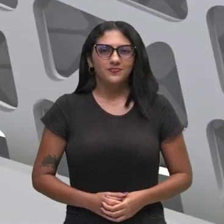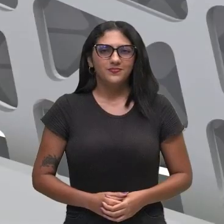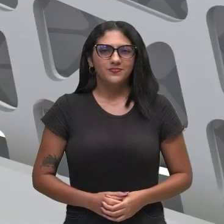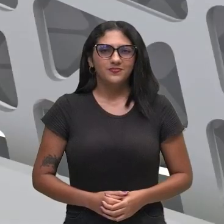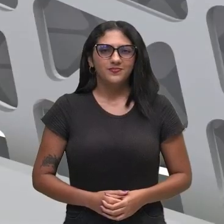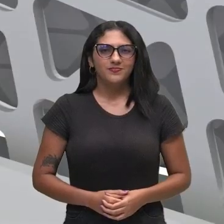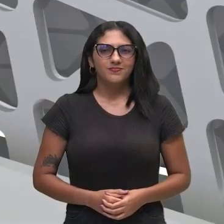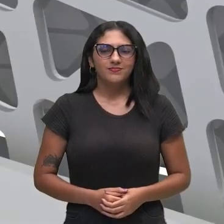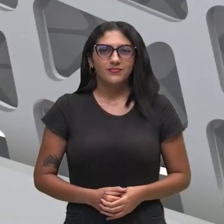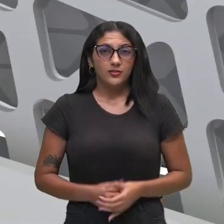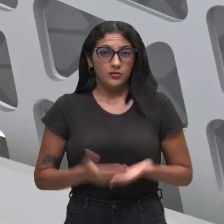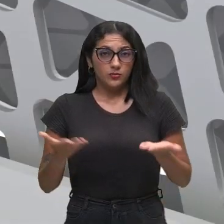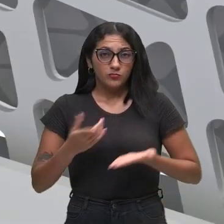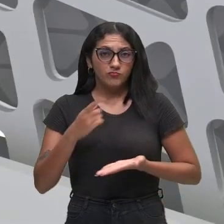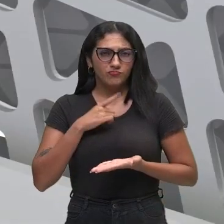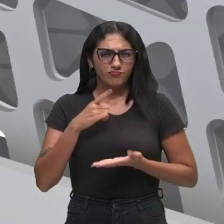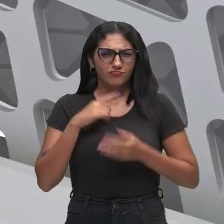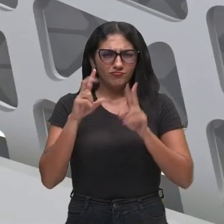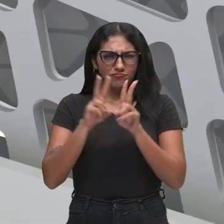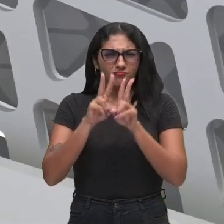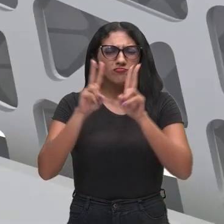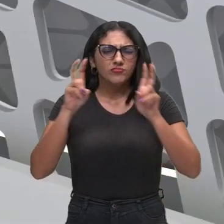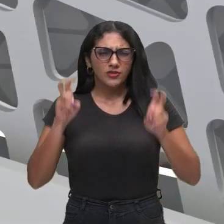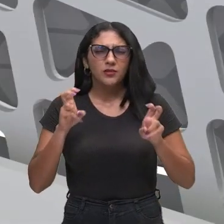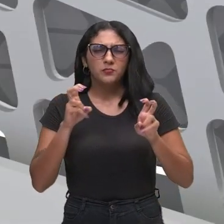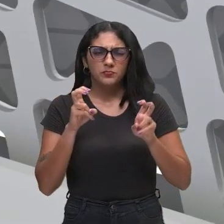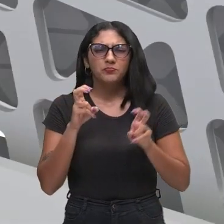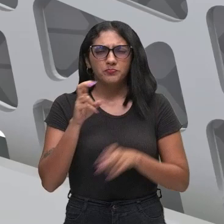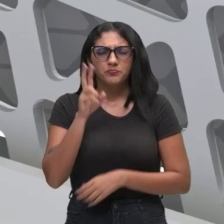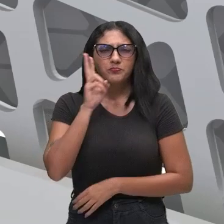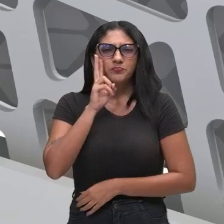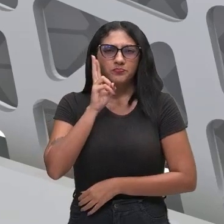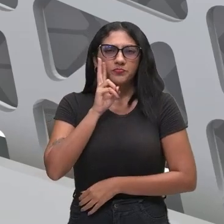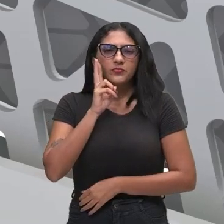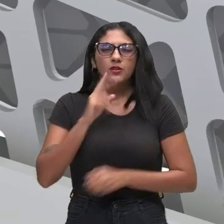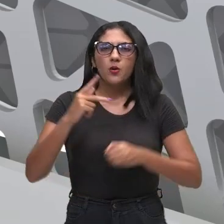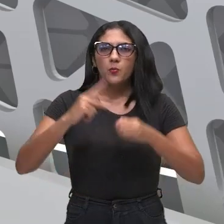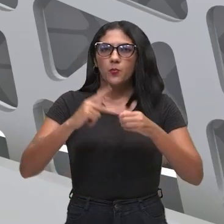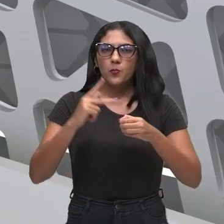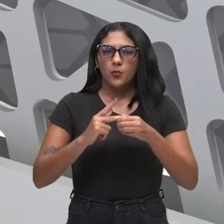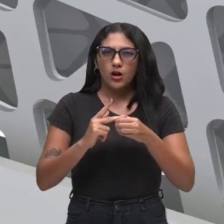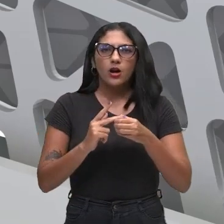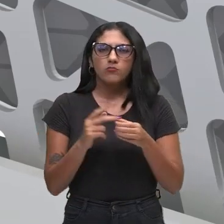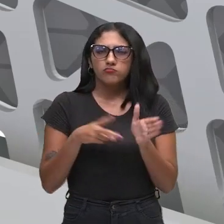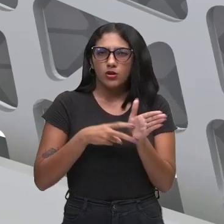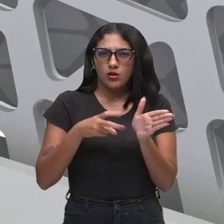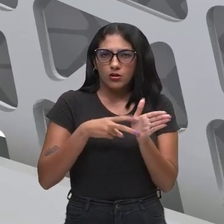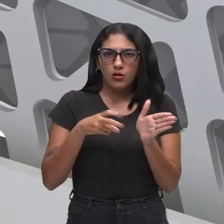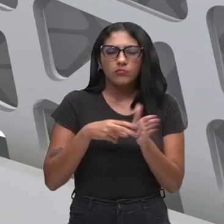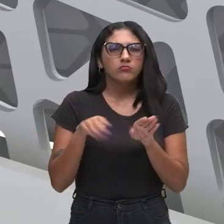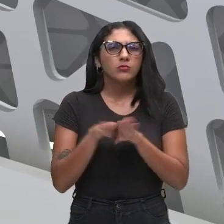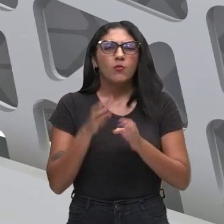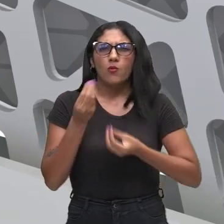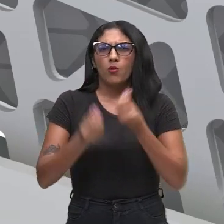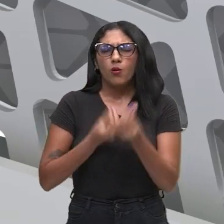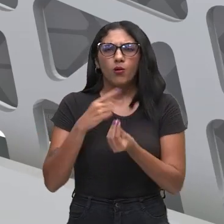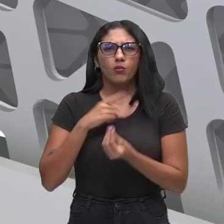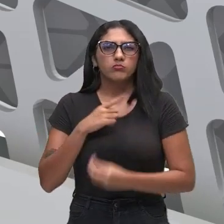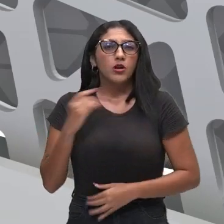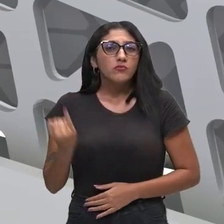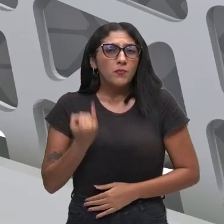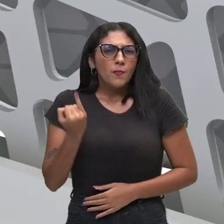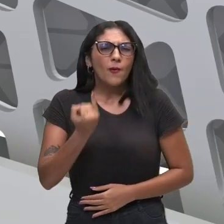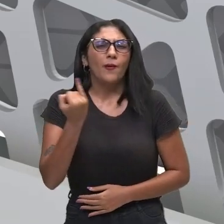Aí nós temos o nosso assunto a respeito, né, dos combustíveis fósseis e de como isso foi muito importante